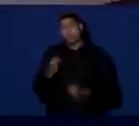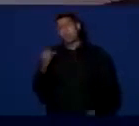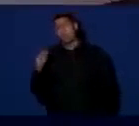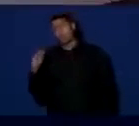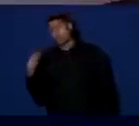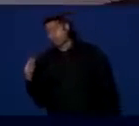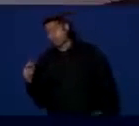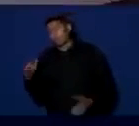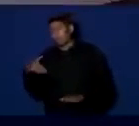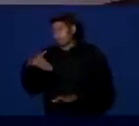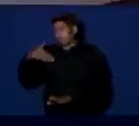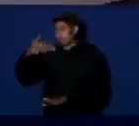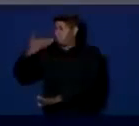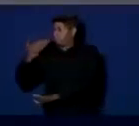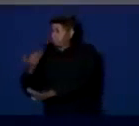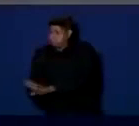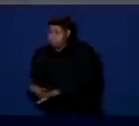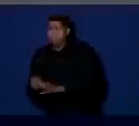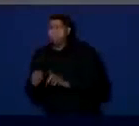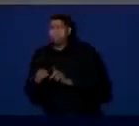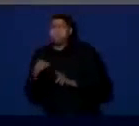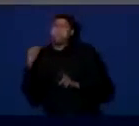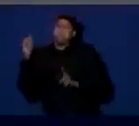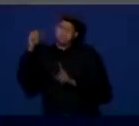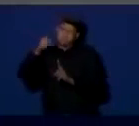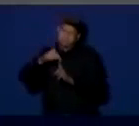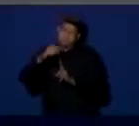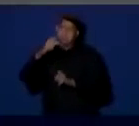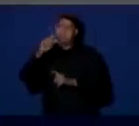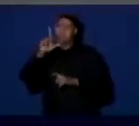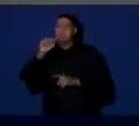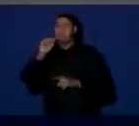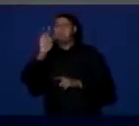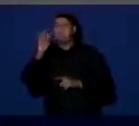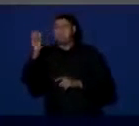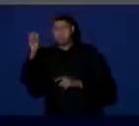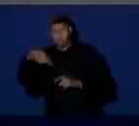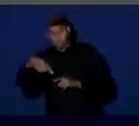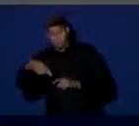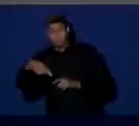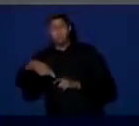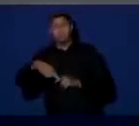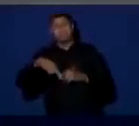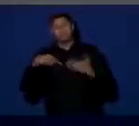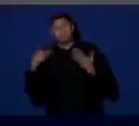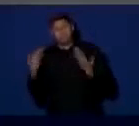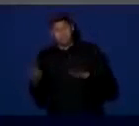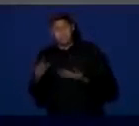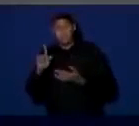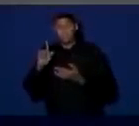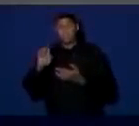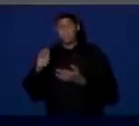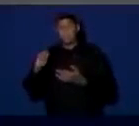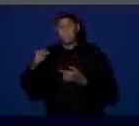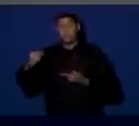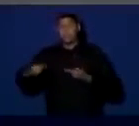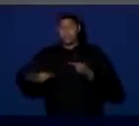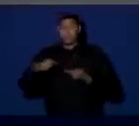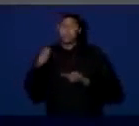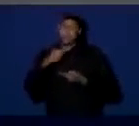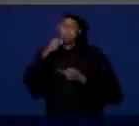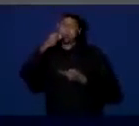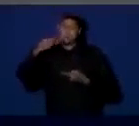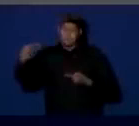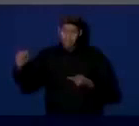80 e vai até hoje, mas atingimos um platô, né? E, provavelmente, por conta da geopolítica, a gente